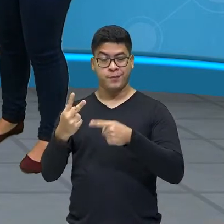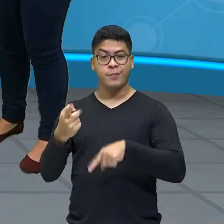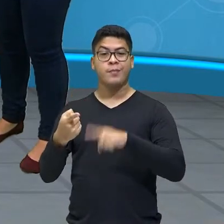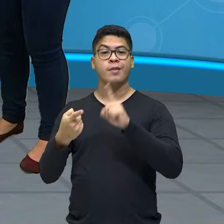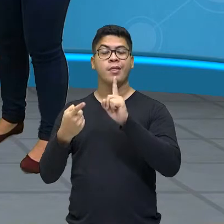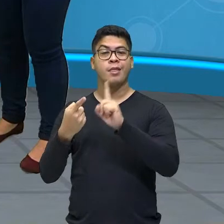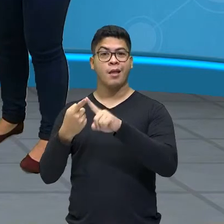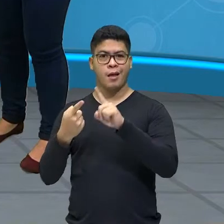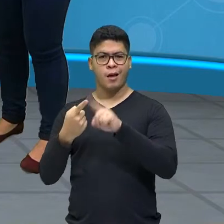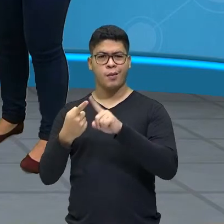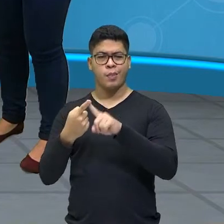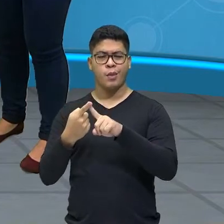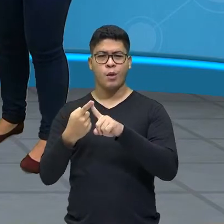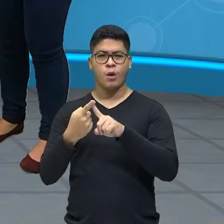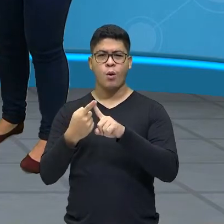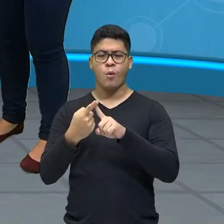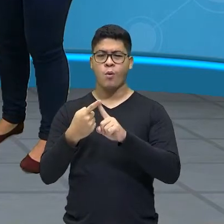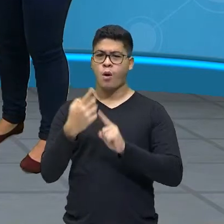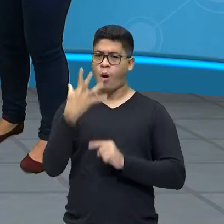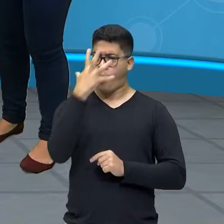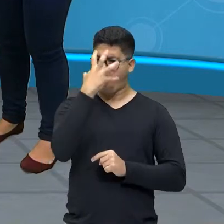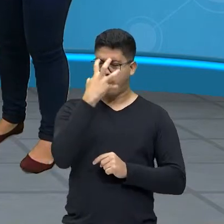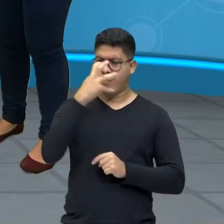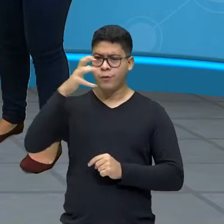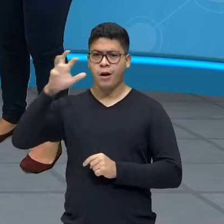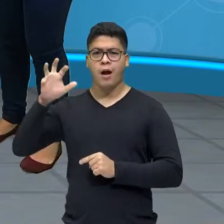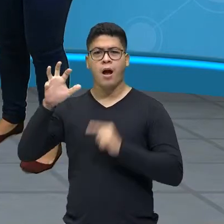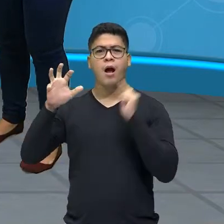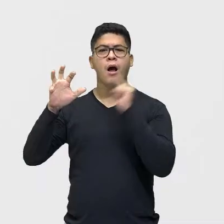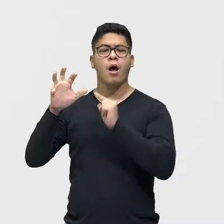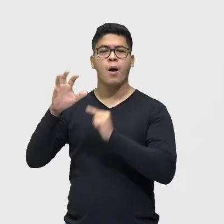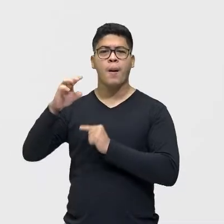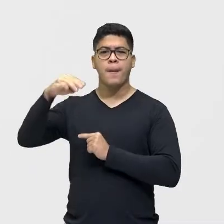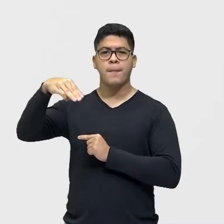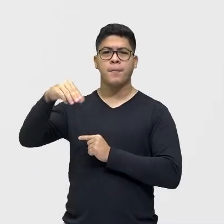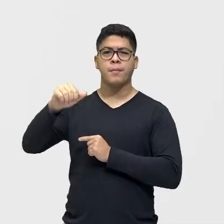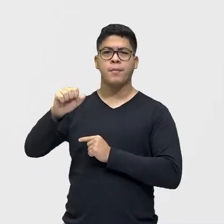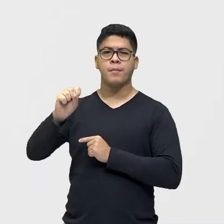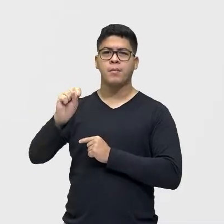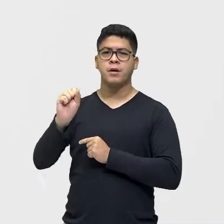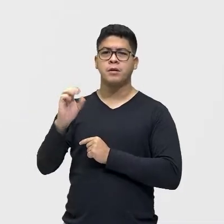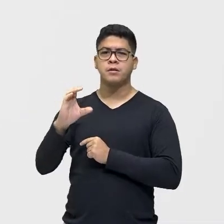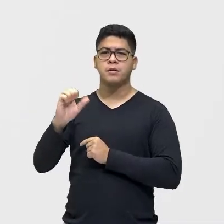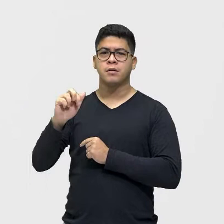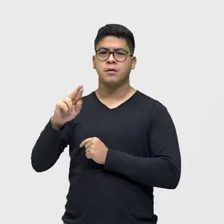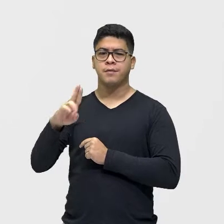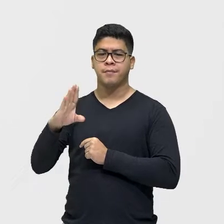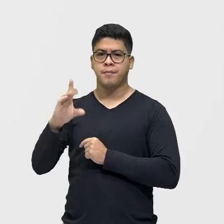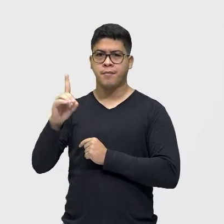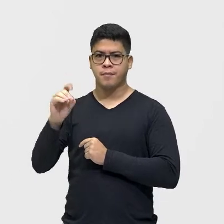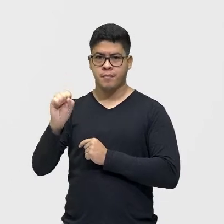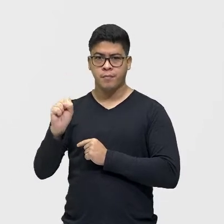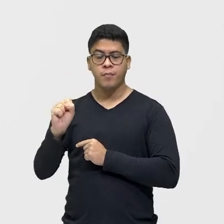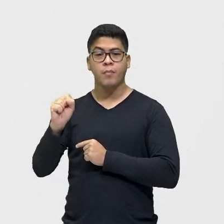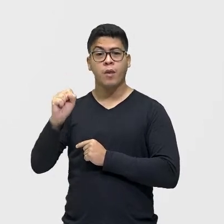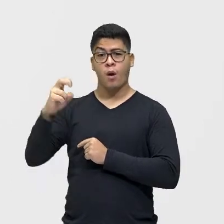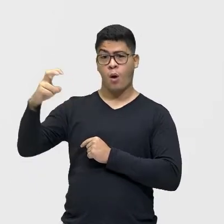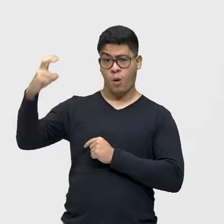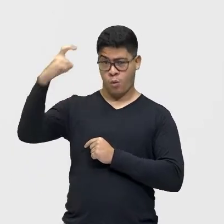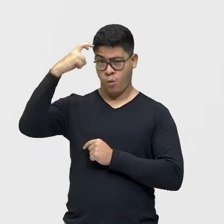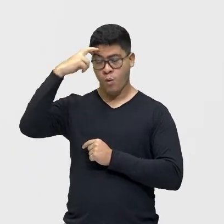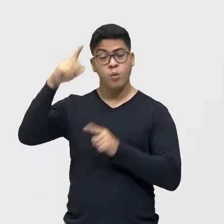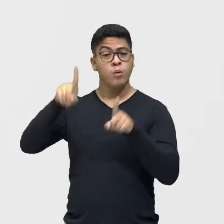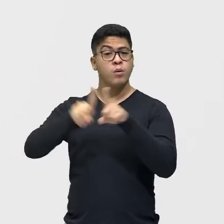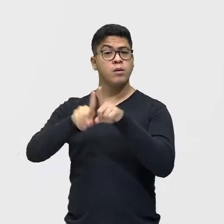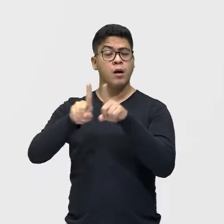cururu. Mascarados é uma dança muito interessante. Vamos conhecer um pouquinho? Então, primeiro, né, a cultura do Centro-Oeste, assim como todos